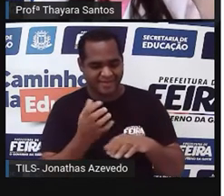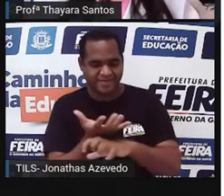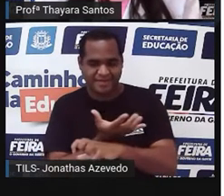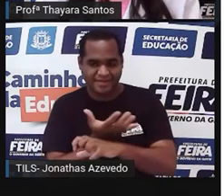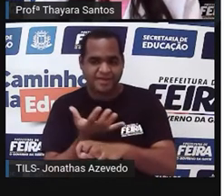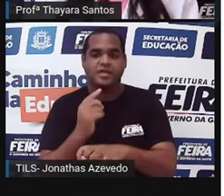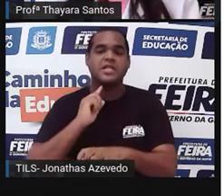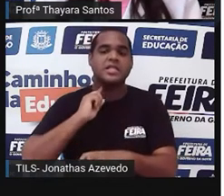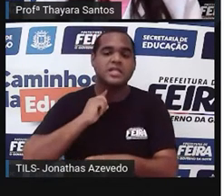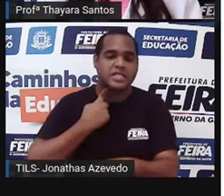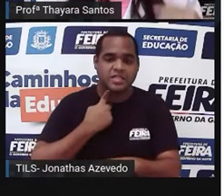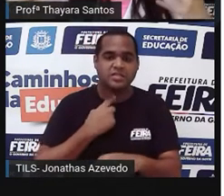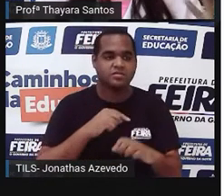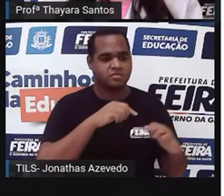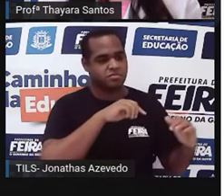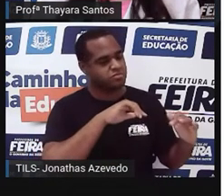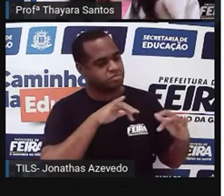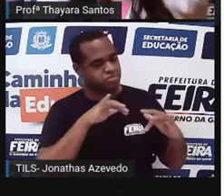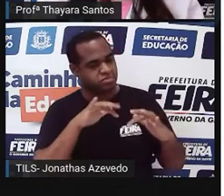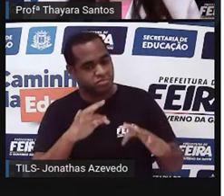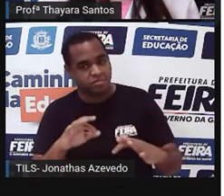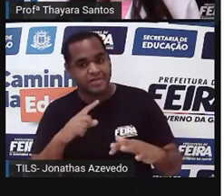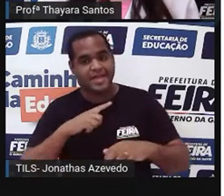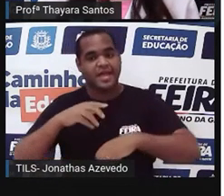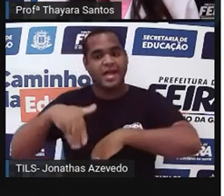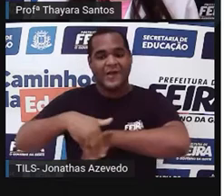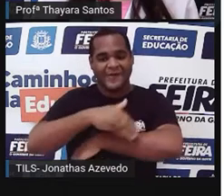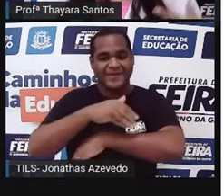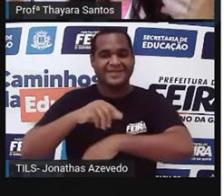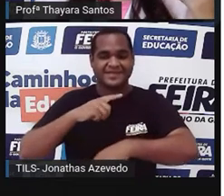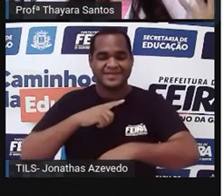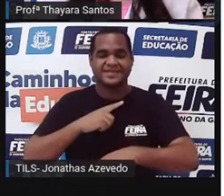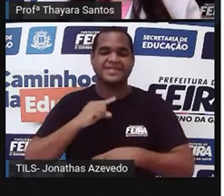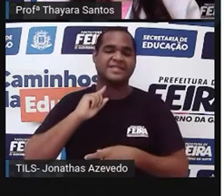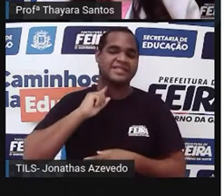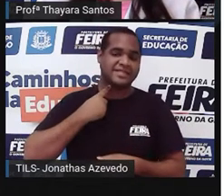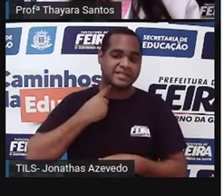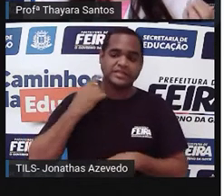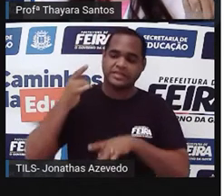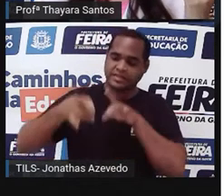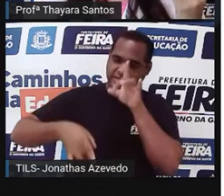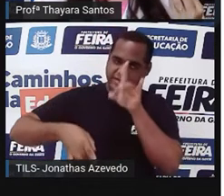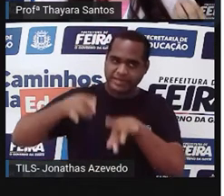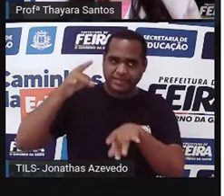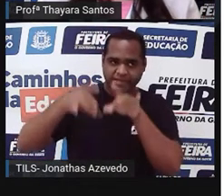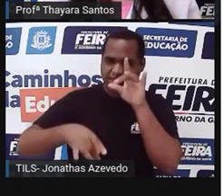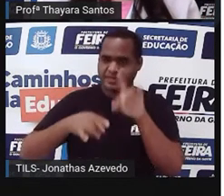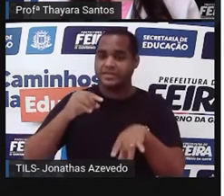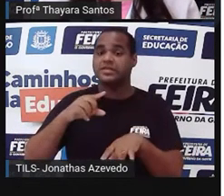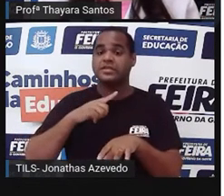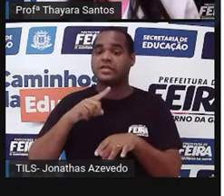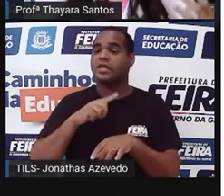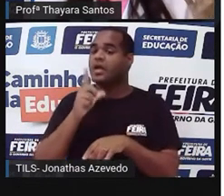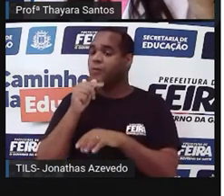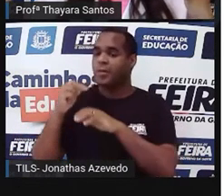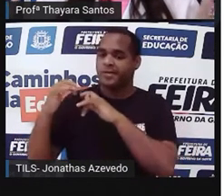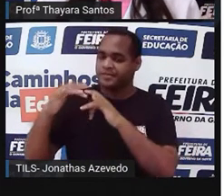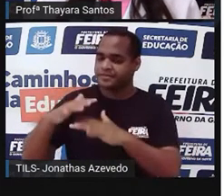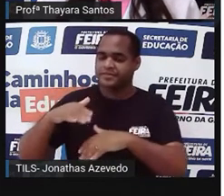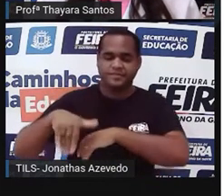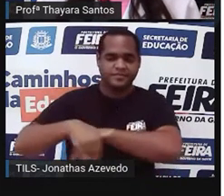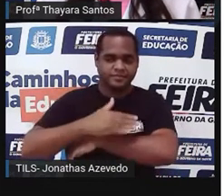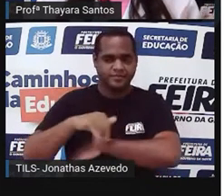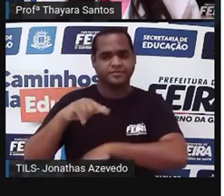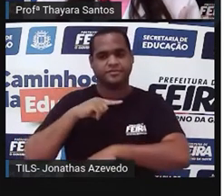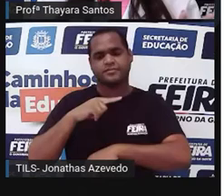o lixo que vai vir junto, né? Porque a gente sabe que a rua está cheia de lixo mesmo, então quando essa enchente vem, carrega tudo que tem na rua. Se